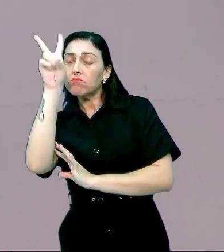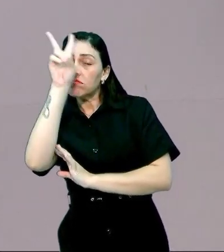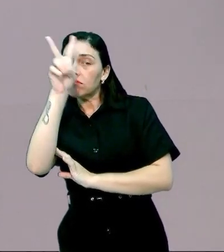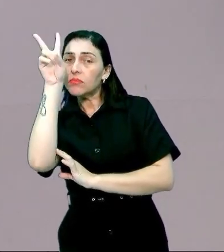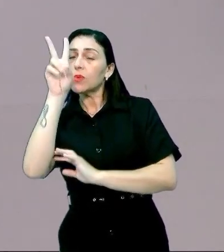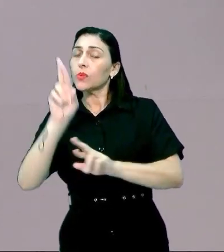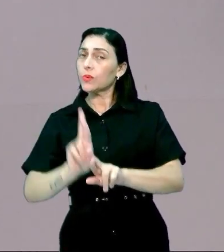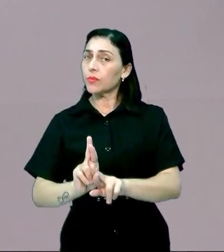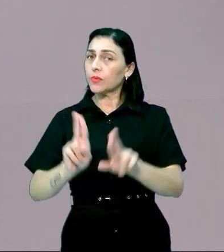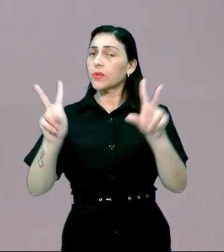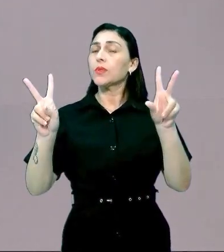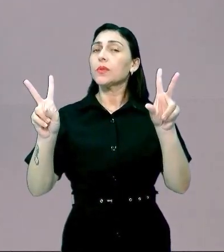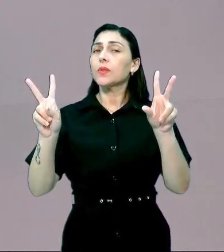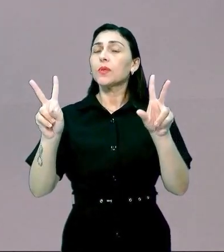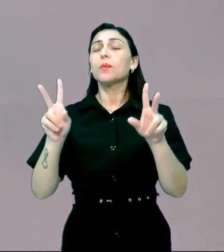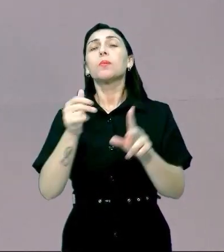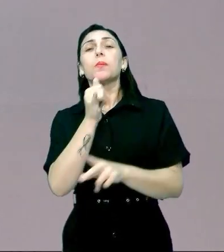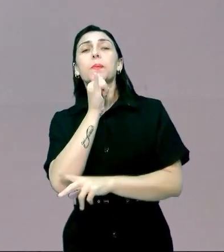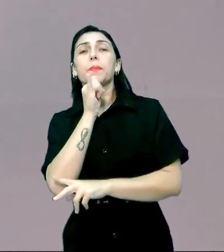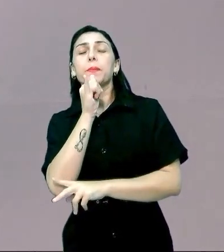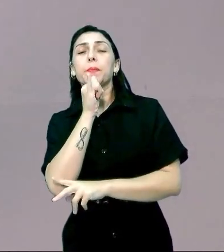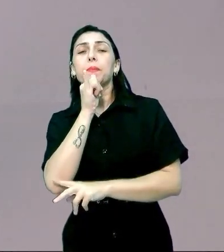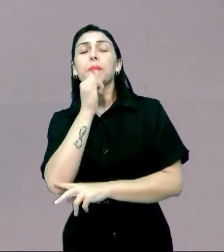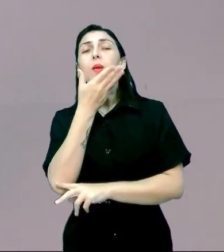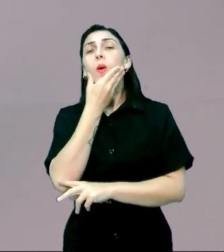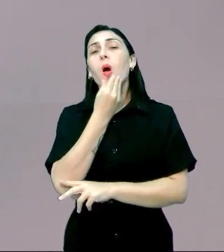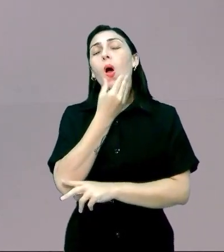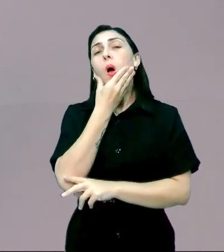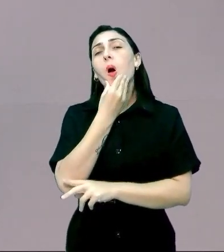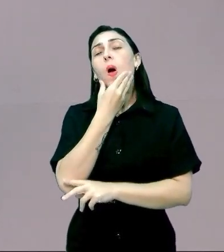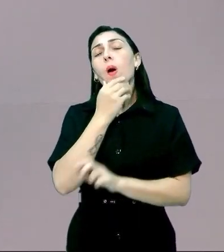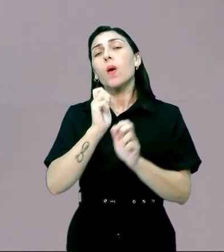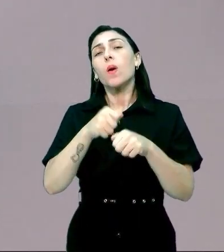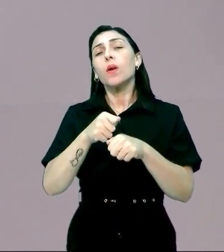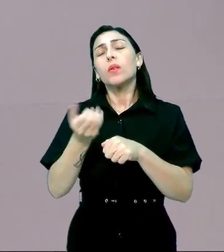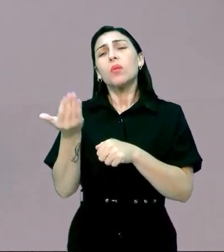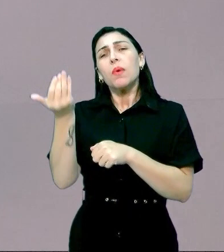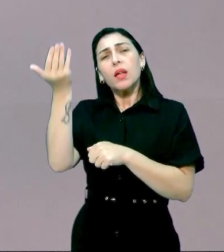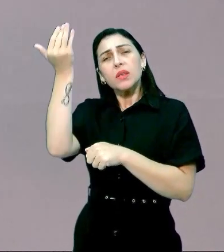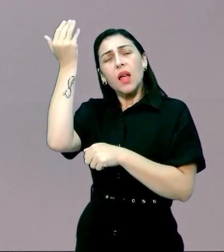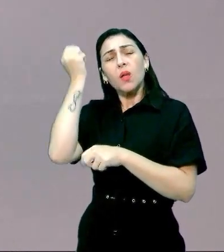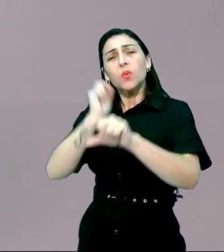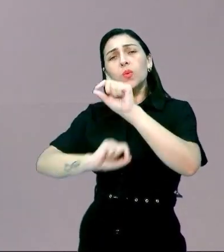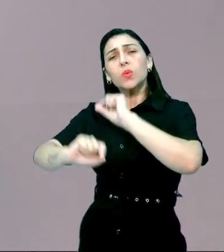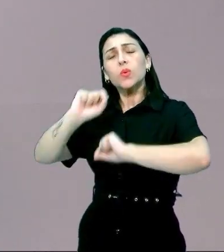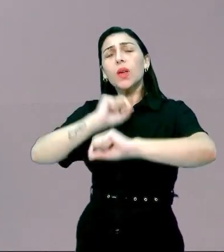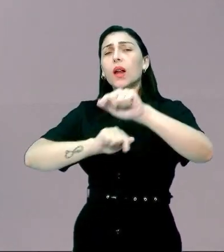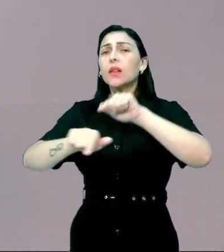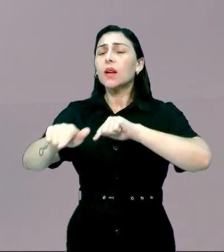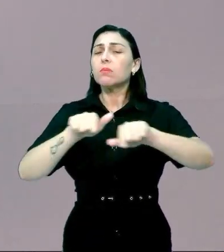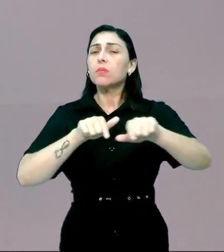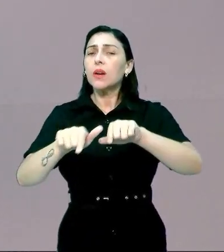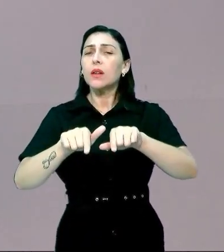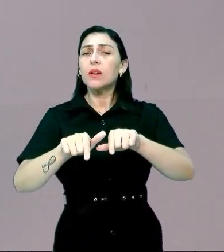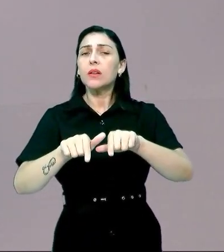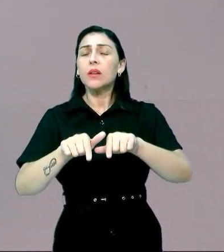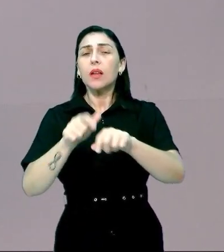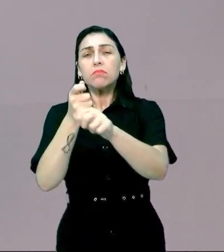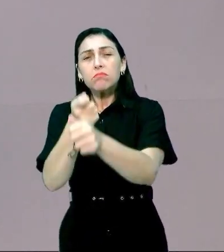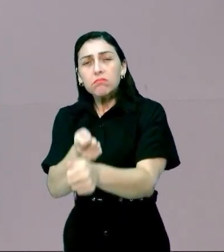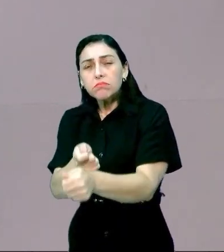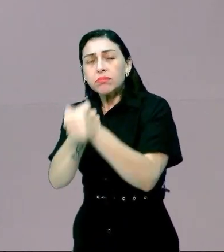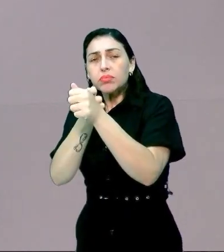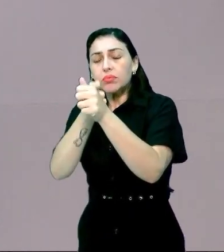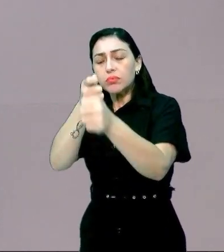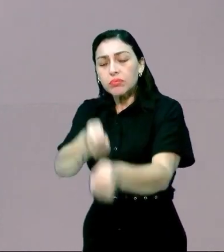são distintas. Por exemplo, o homem na sua condição primitiva, o que era trabalho para ele? Era